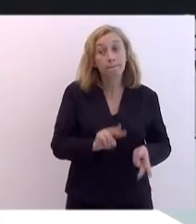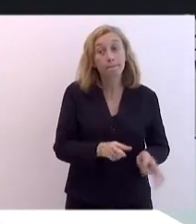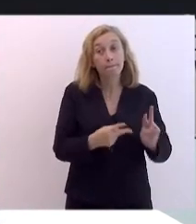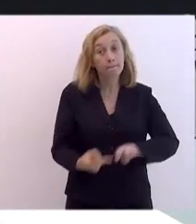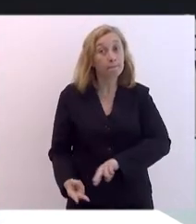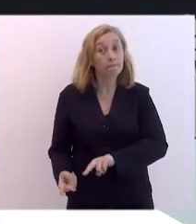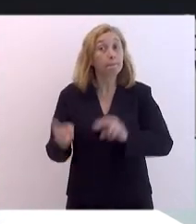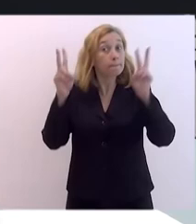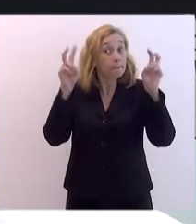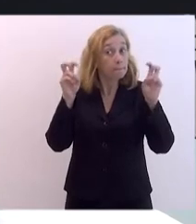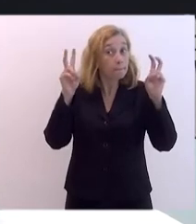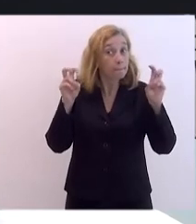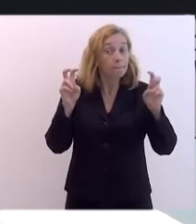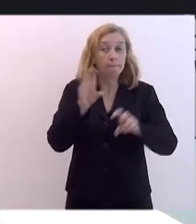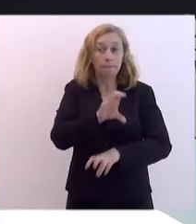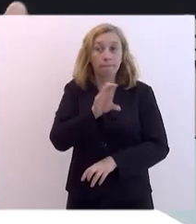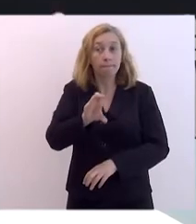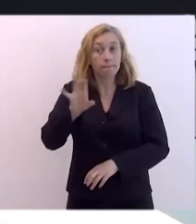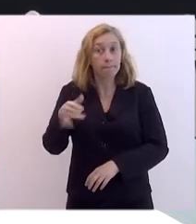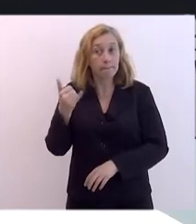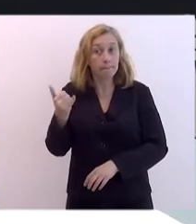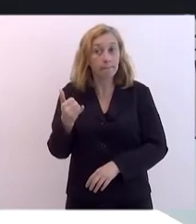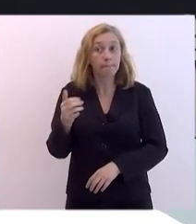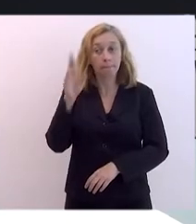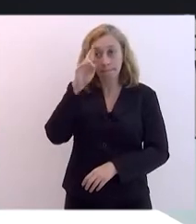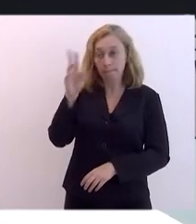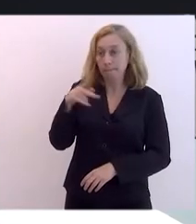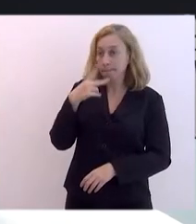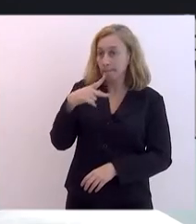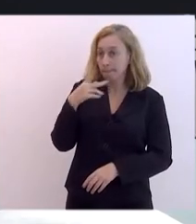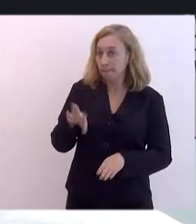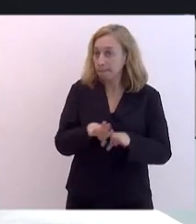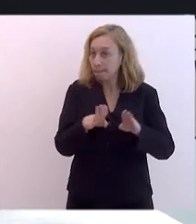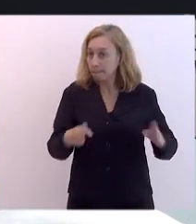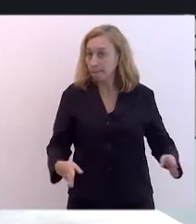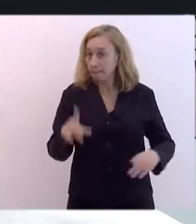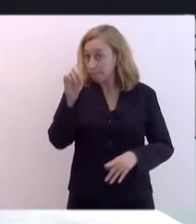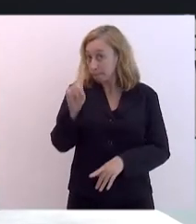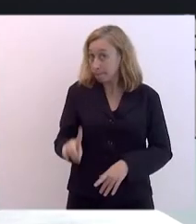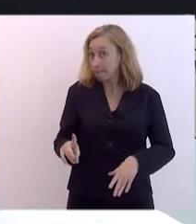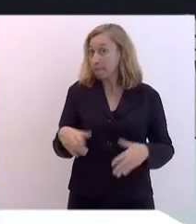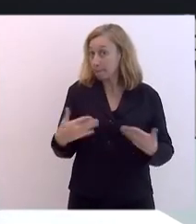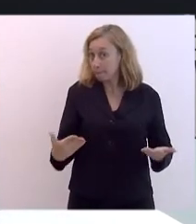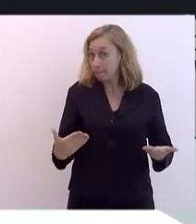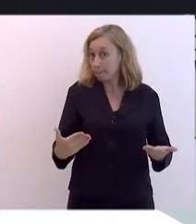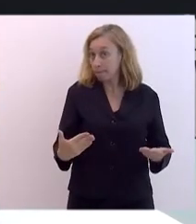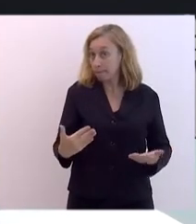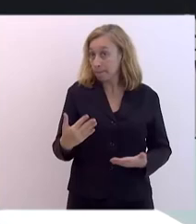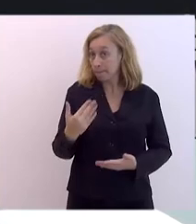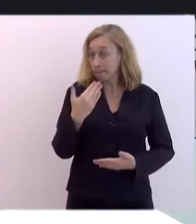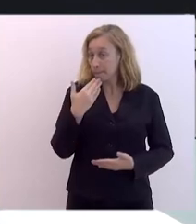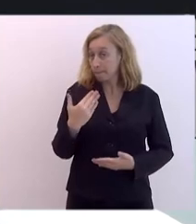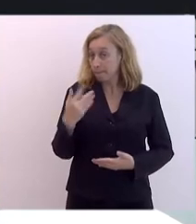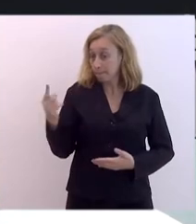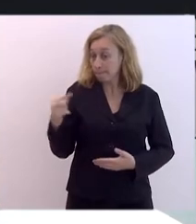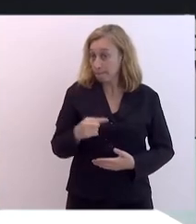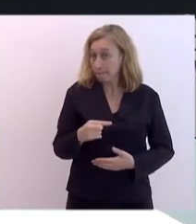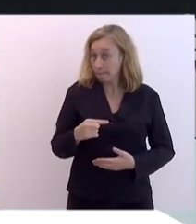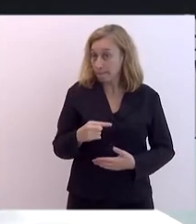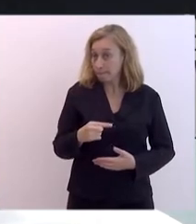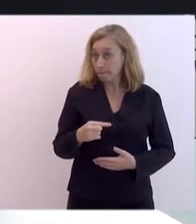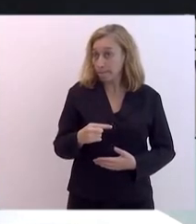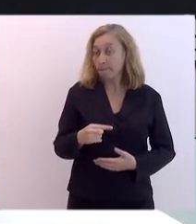essa questão para a CCJ, como bem disse o senhor, foi a mesa diretora. O senhor não pediu que isso viesse. O senhor está